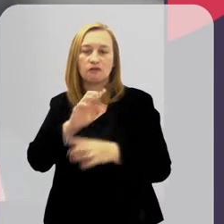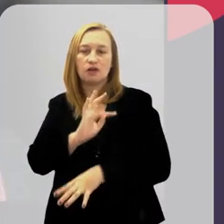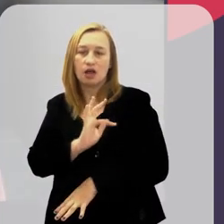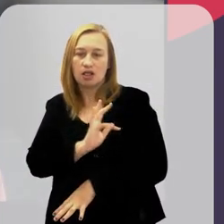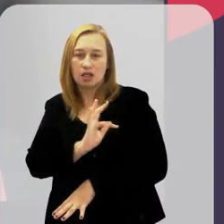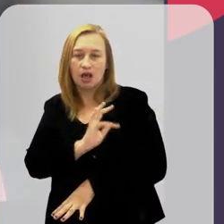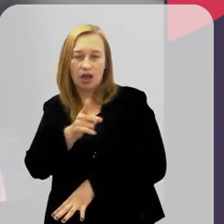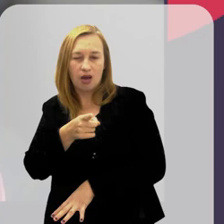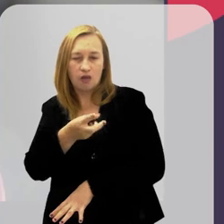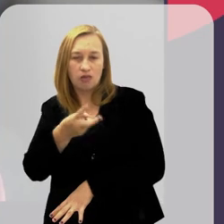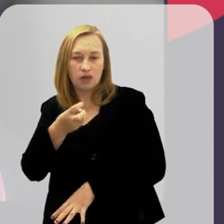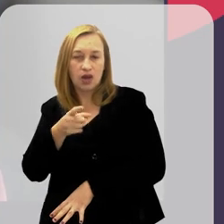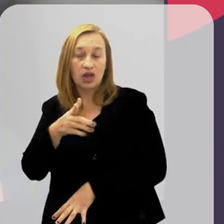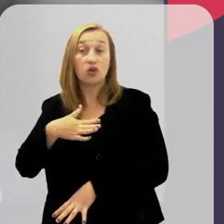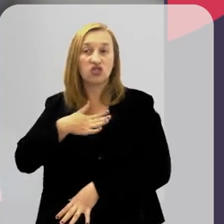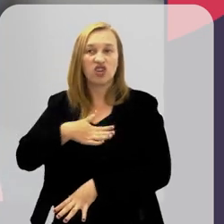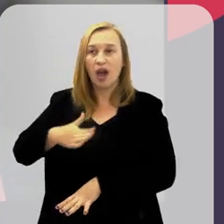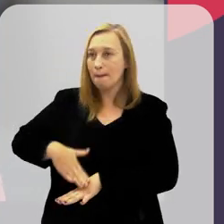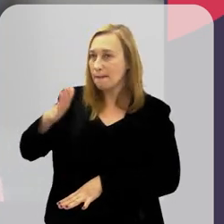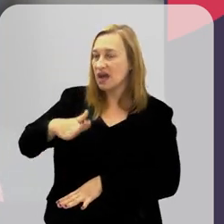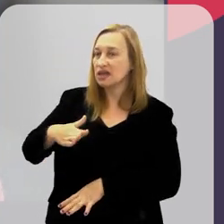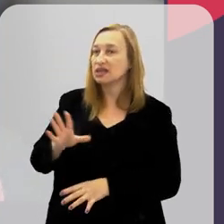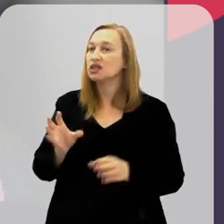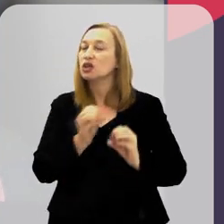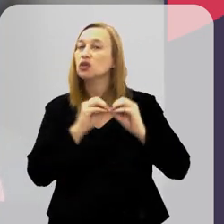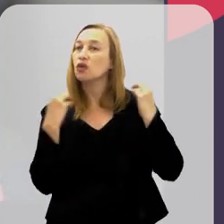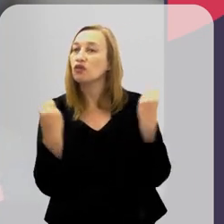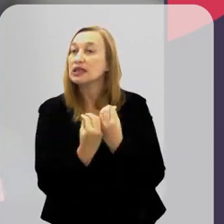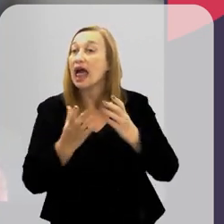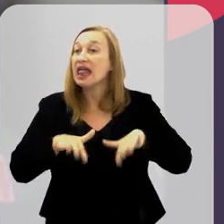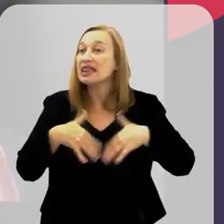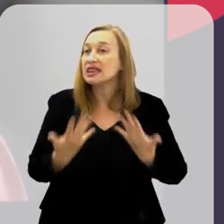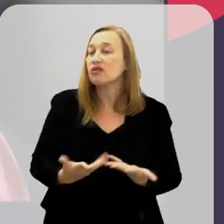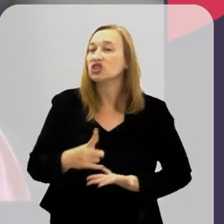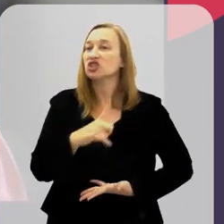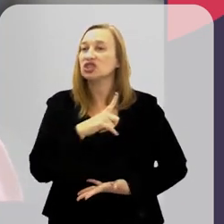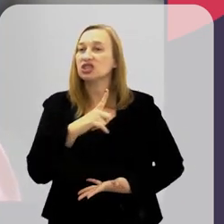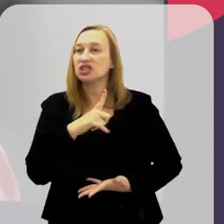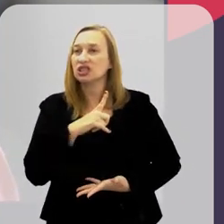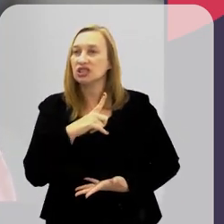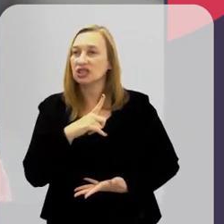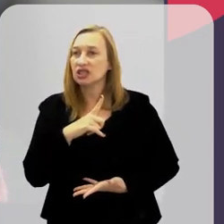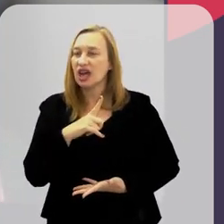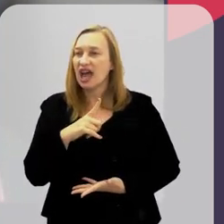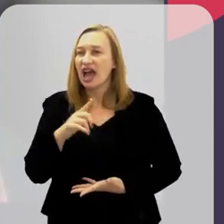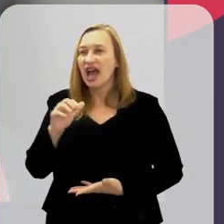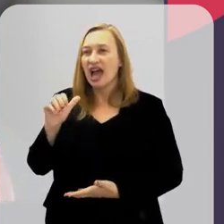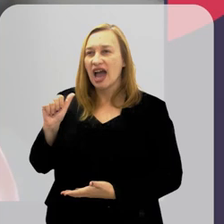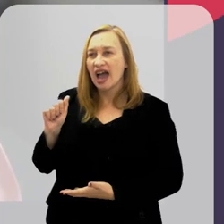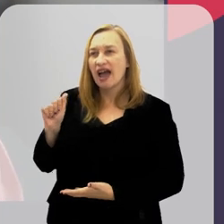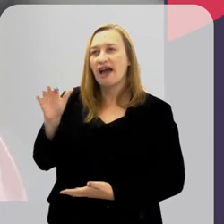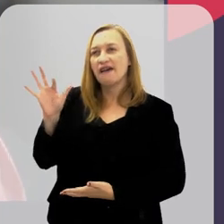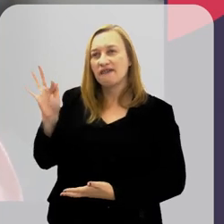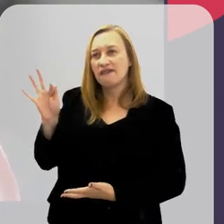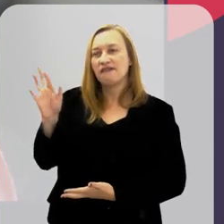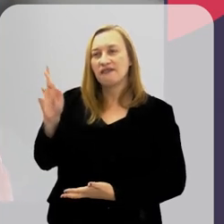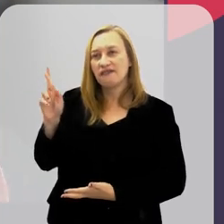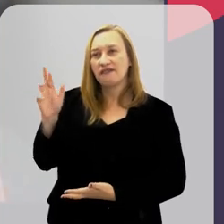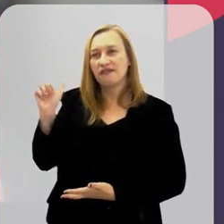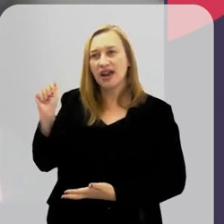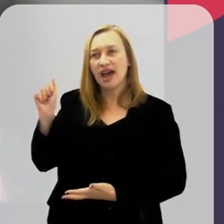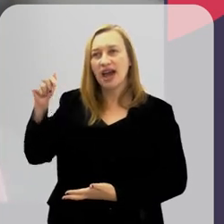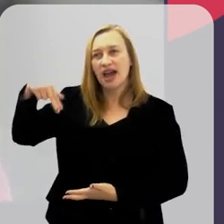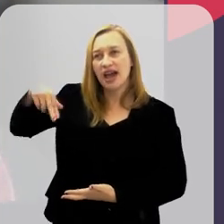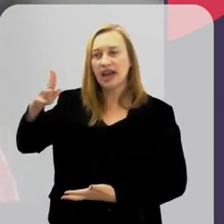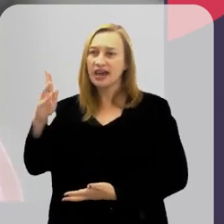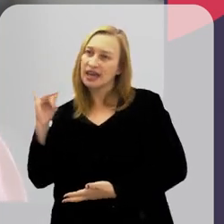assim, que eles mais gostaram, né, nas oficinas. Então, a gente tinha a respiração diafragmática, o relaxamento